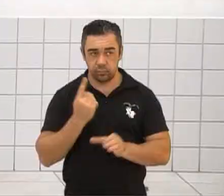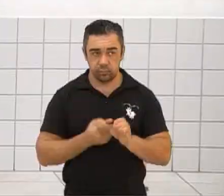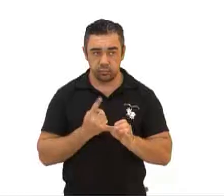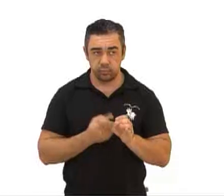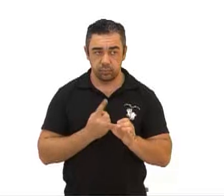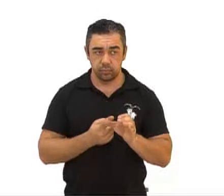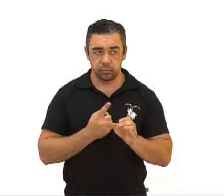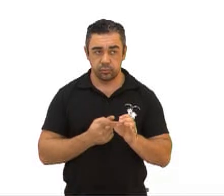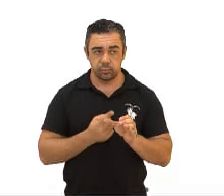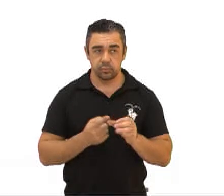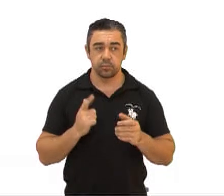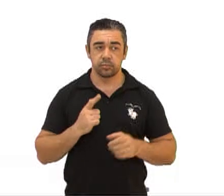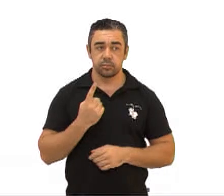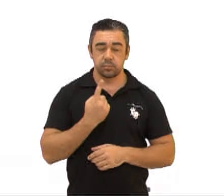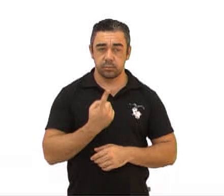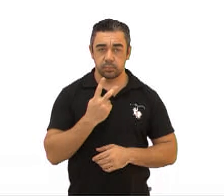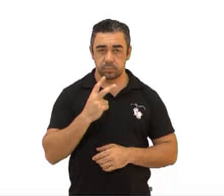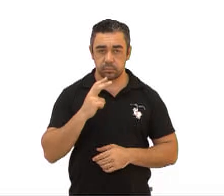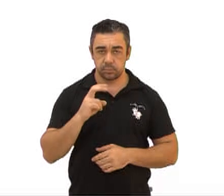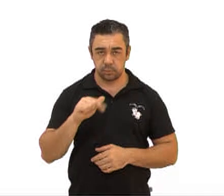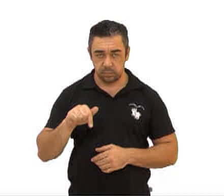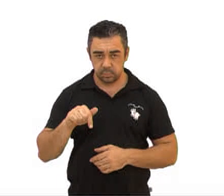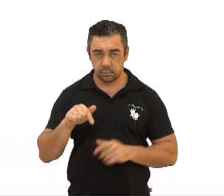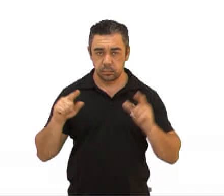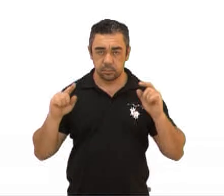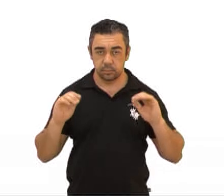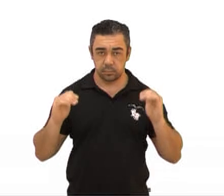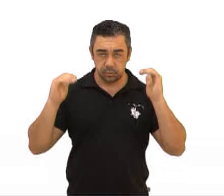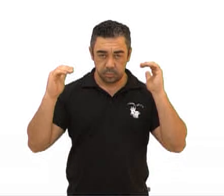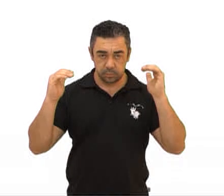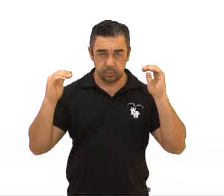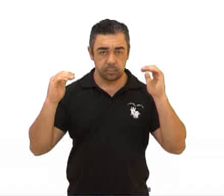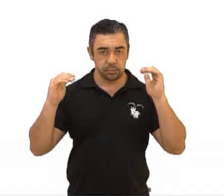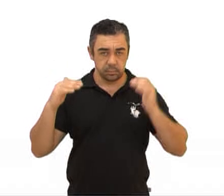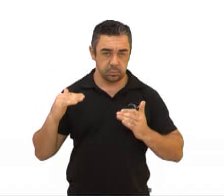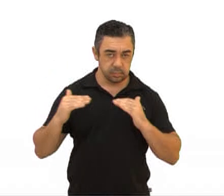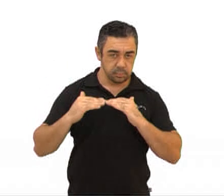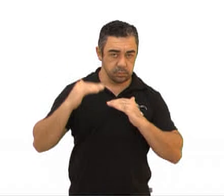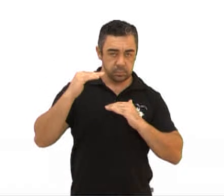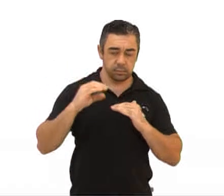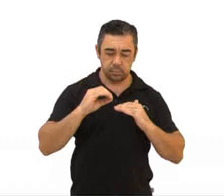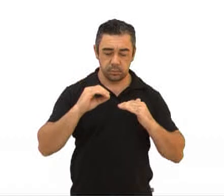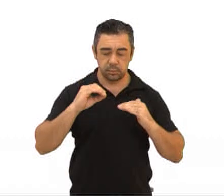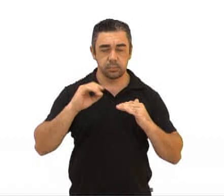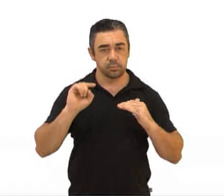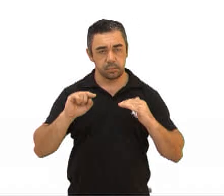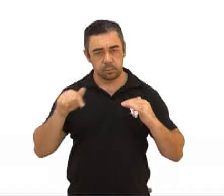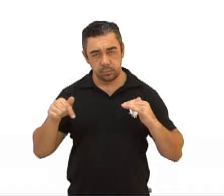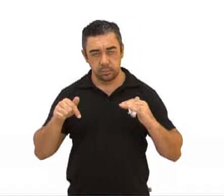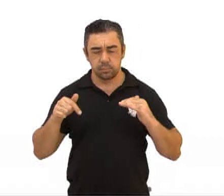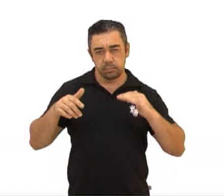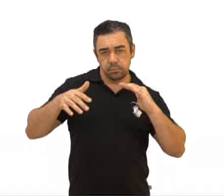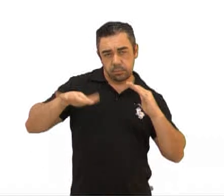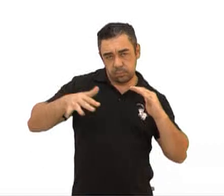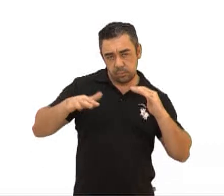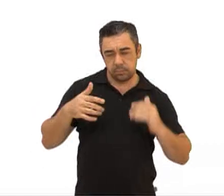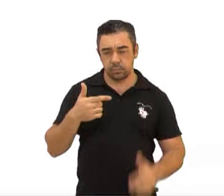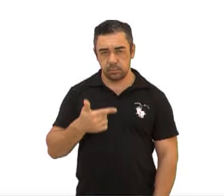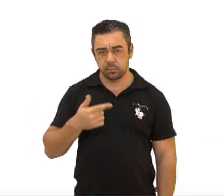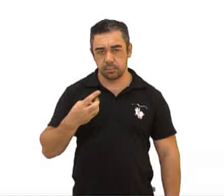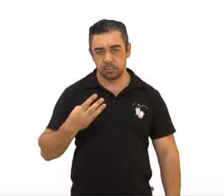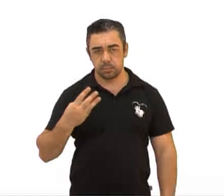399, 157 com um nível chamado alto, acima de 0,7, médio